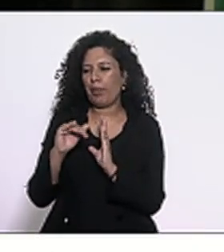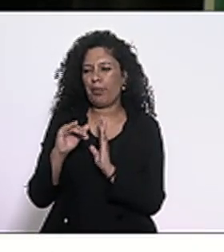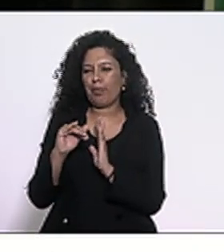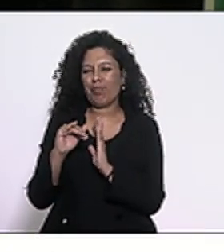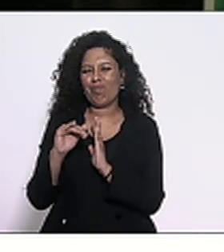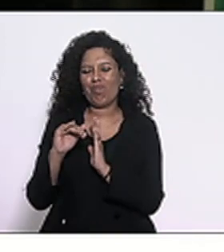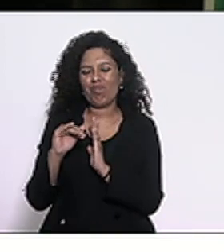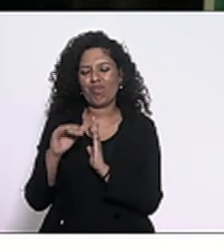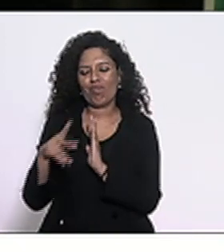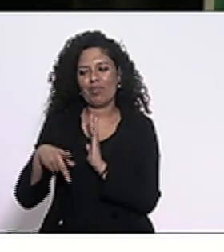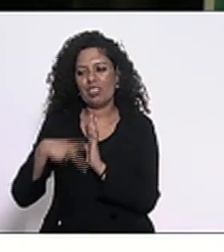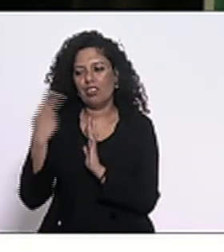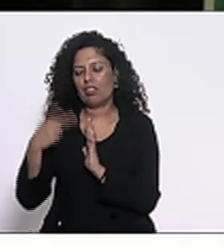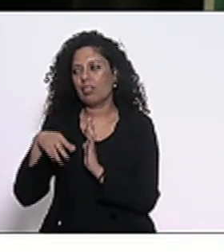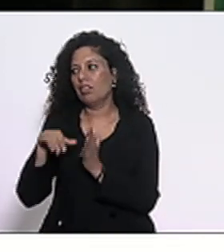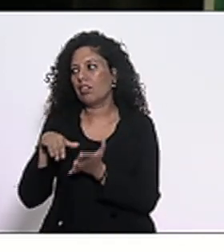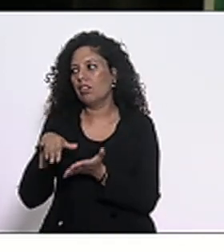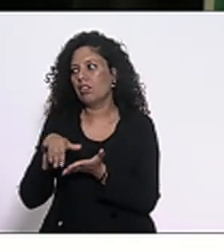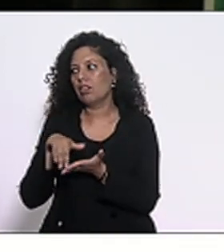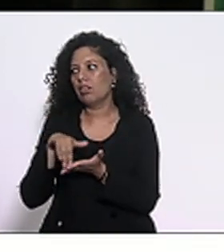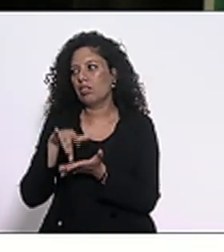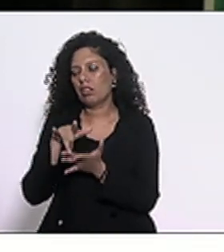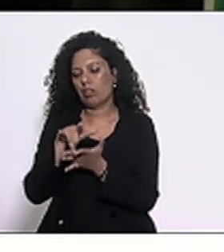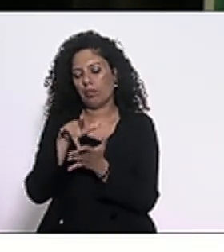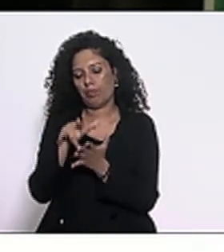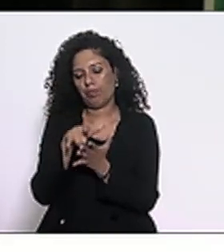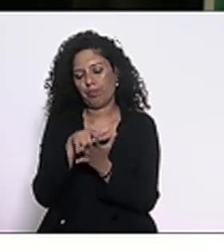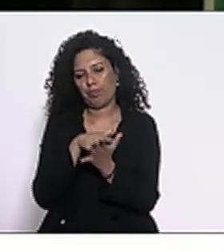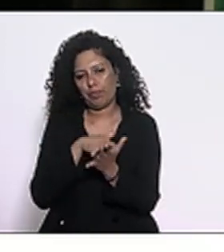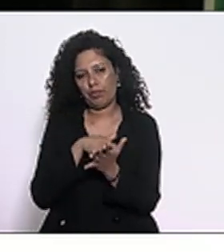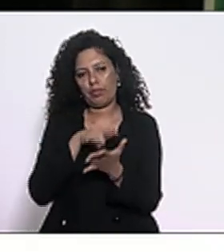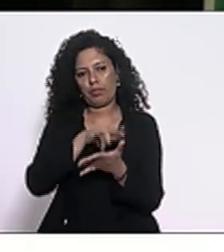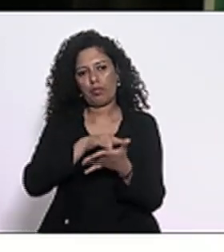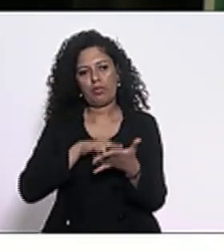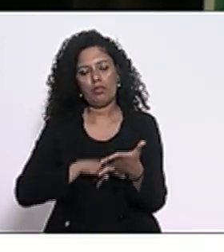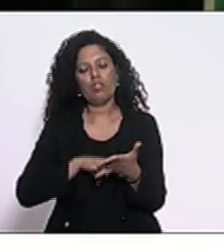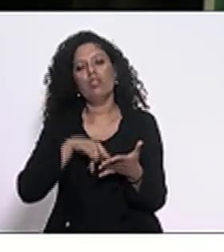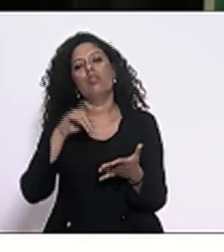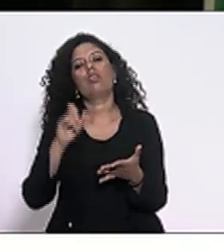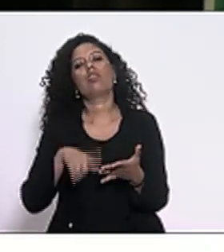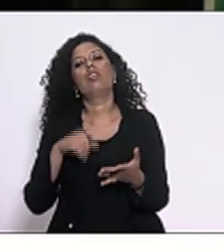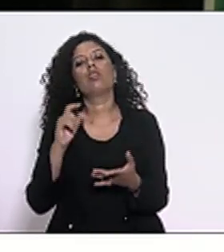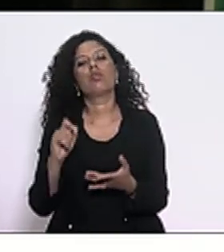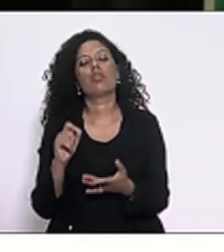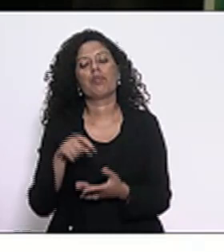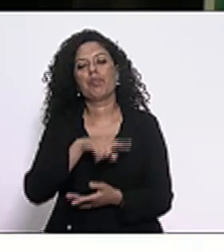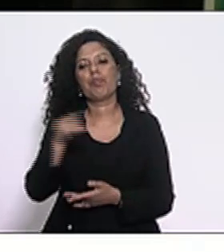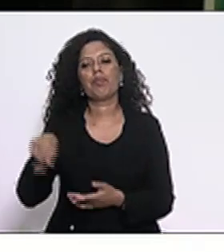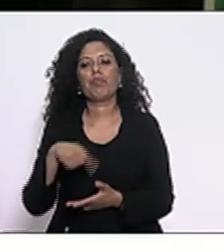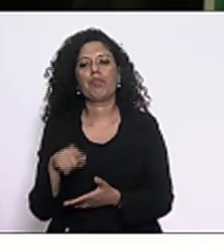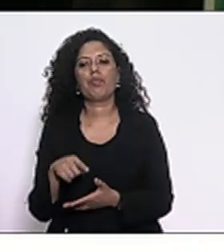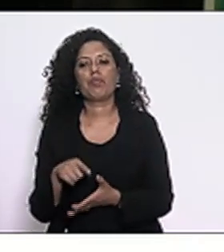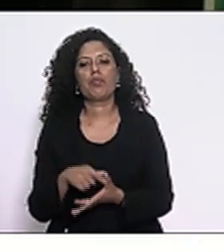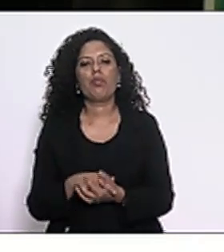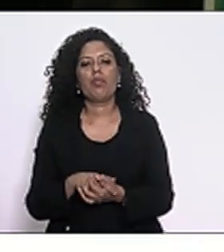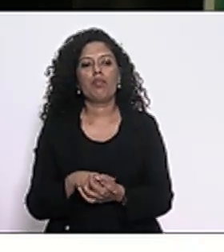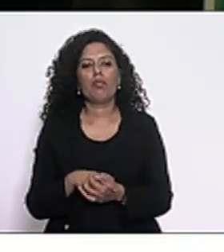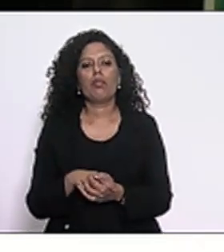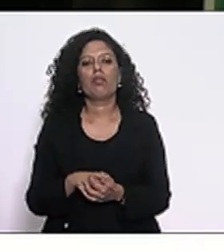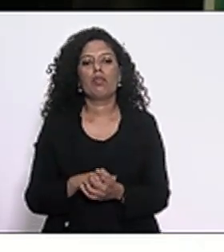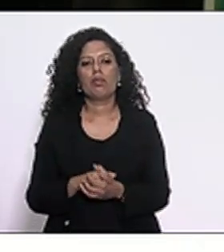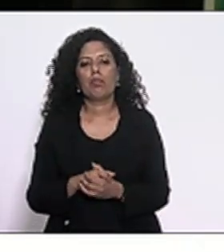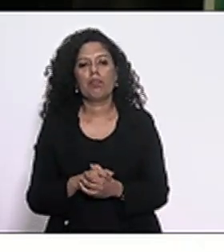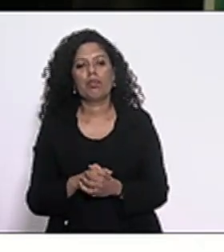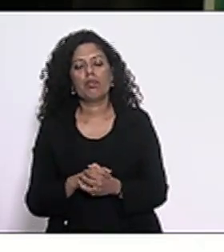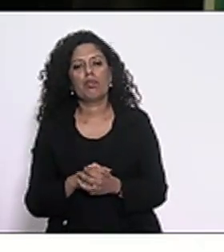segundo encaminhamento, eu acho que a comissão pode aprofundar e fazer em diálogo com vocês, com os interlocutores